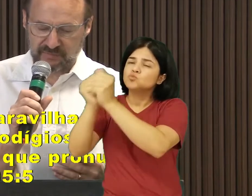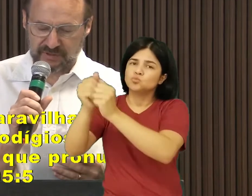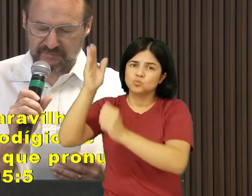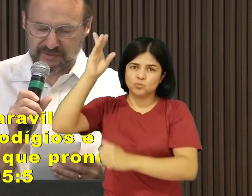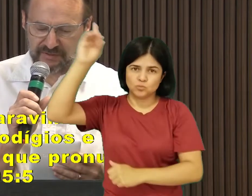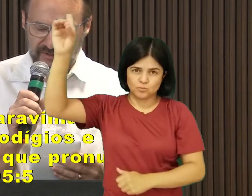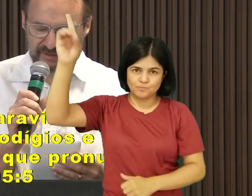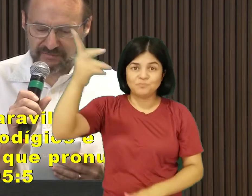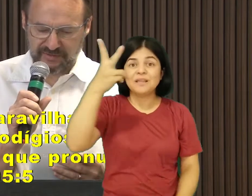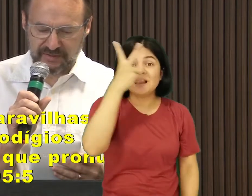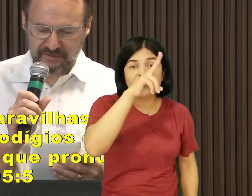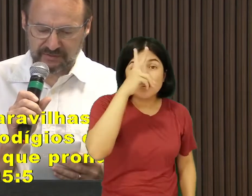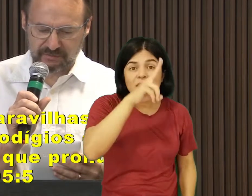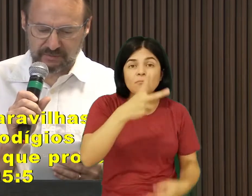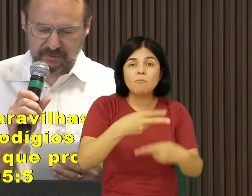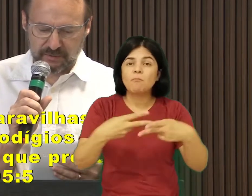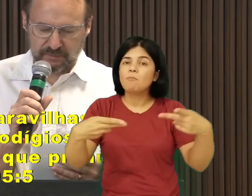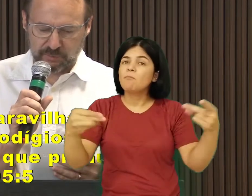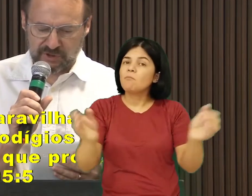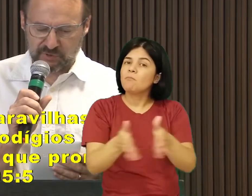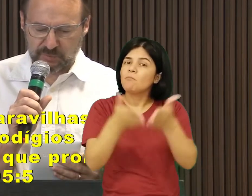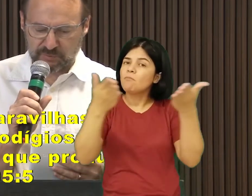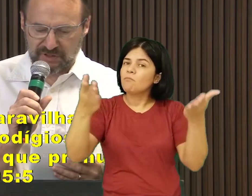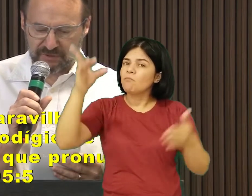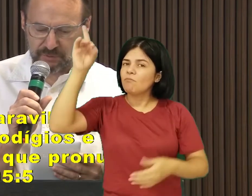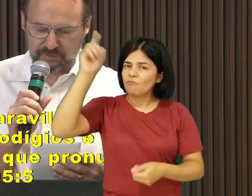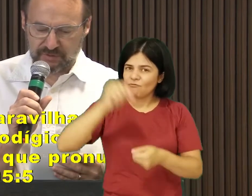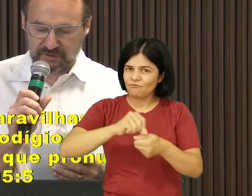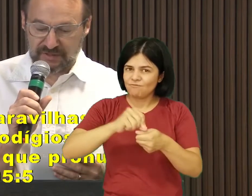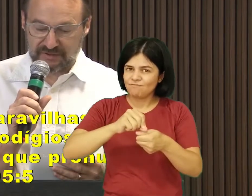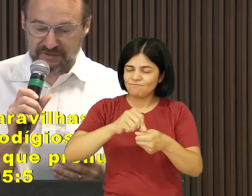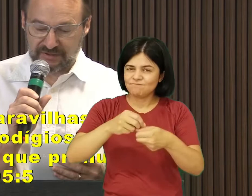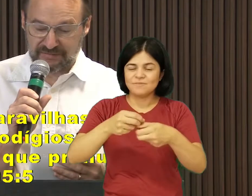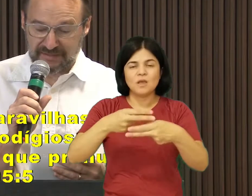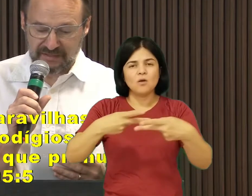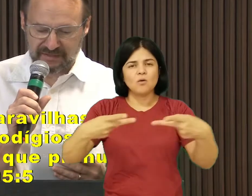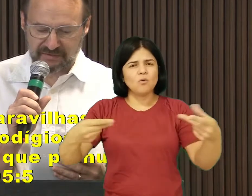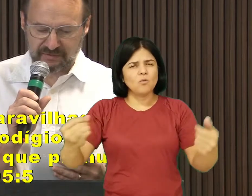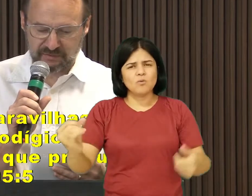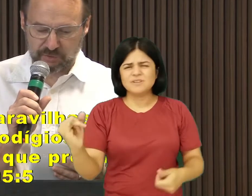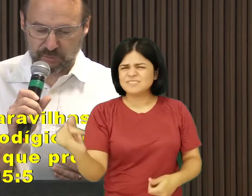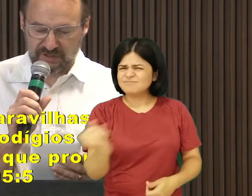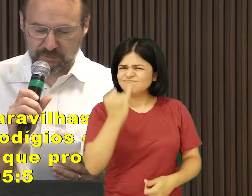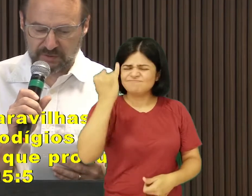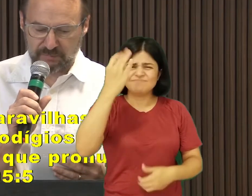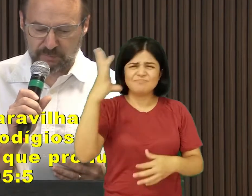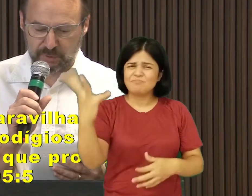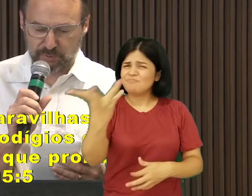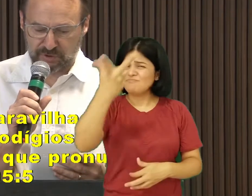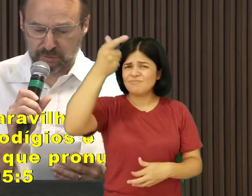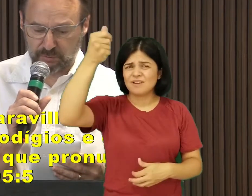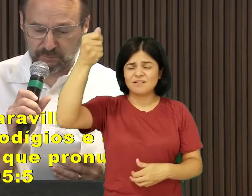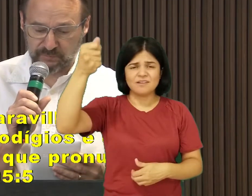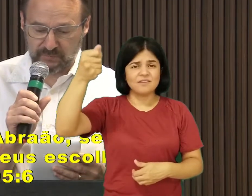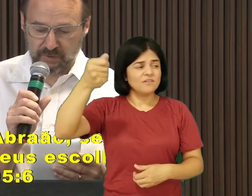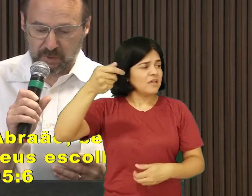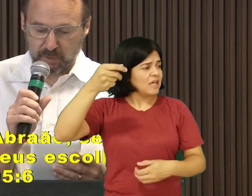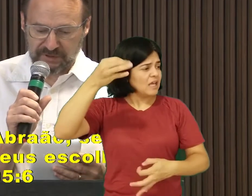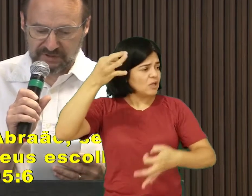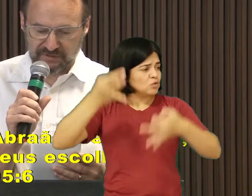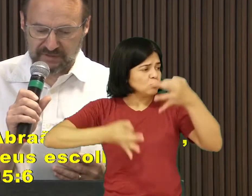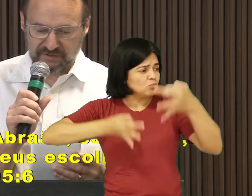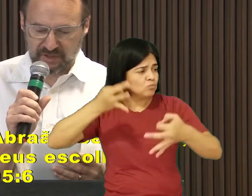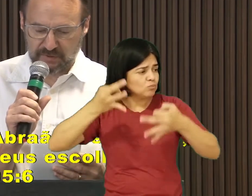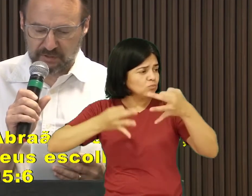Lembrem-se das maravilhas que ele fez, dos seus prodígios e das sentenças de juízo que pronunciou,